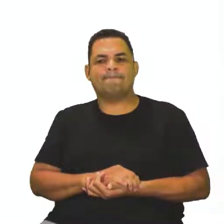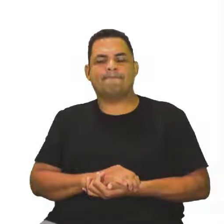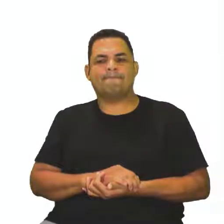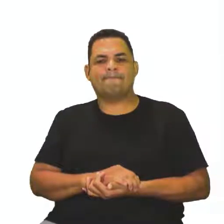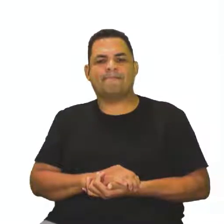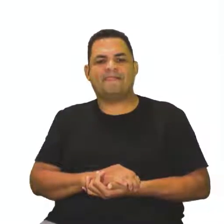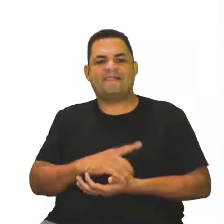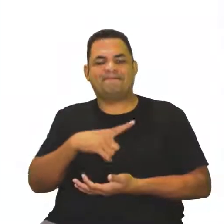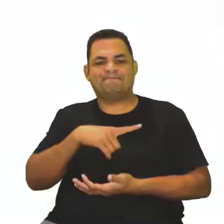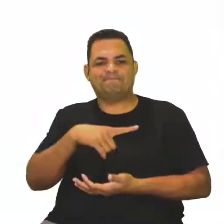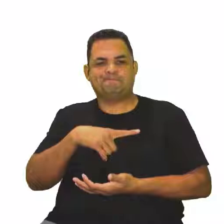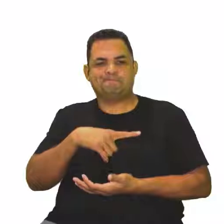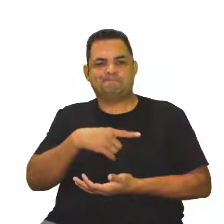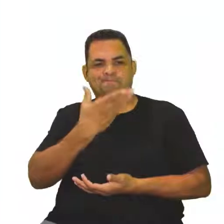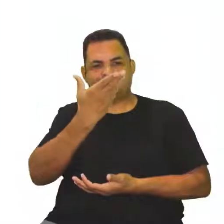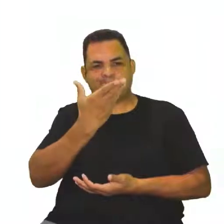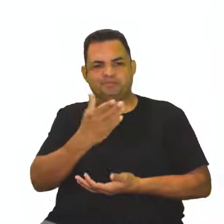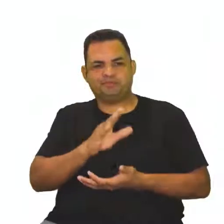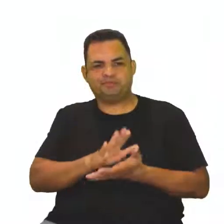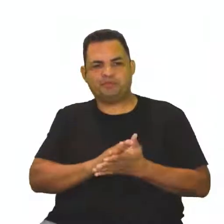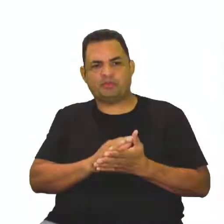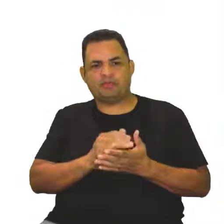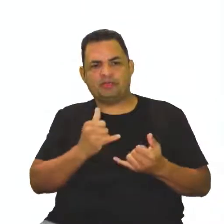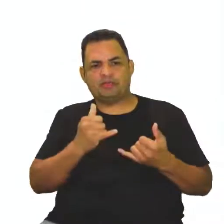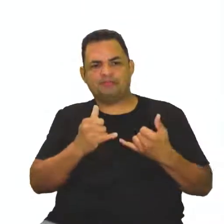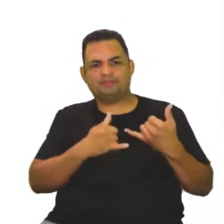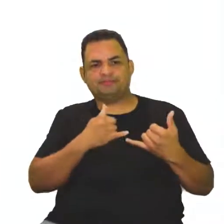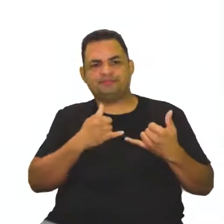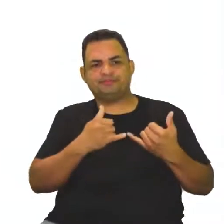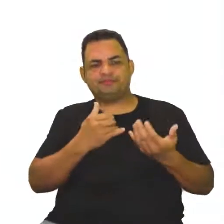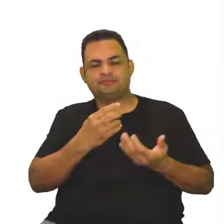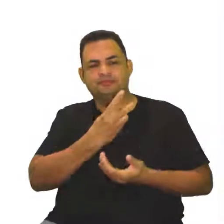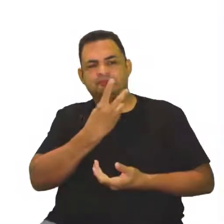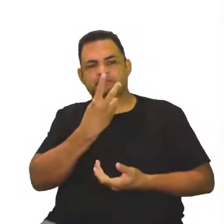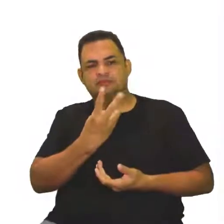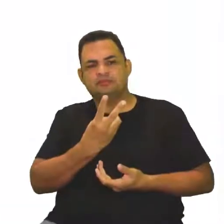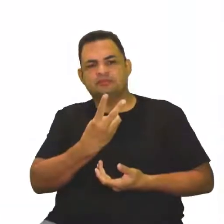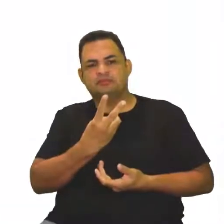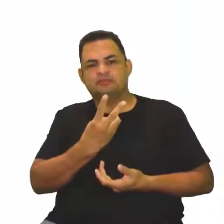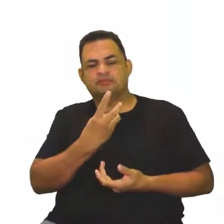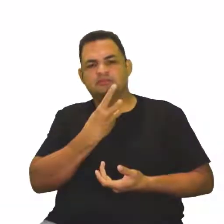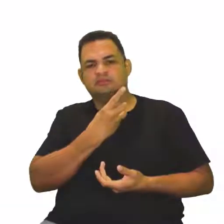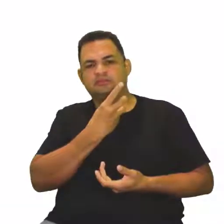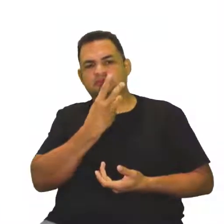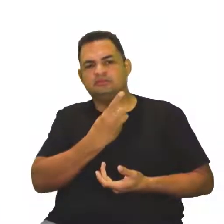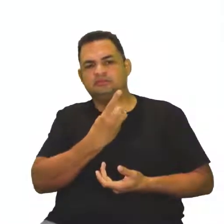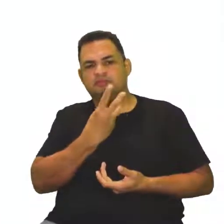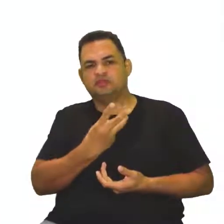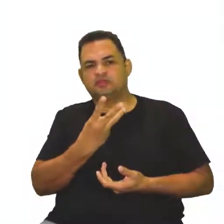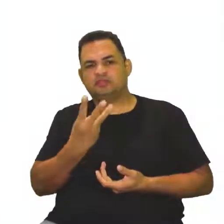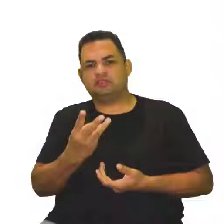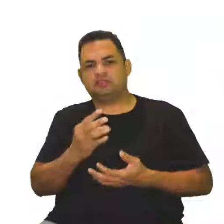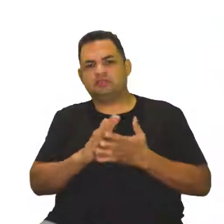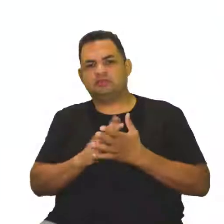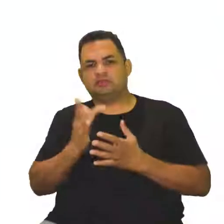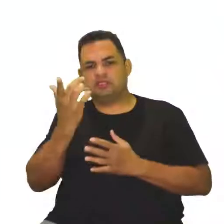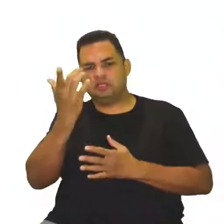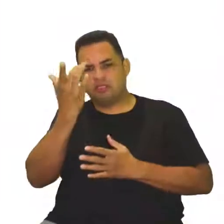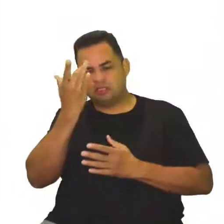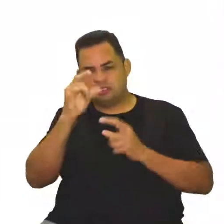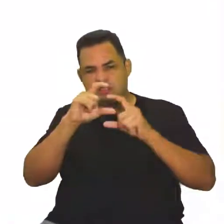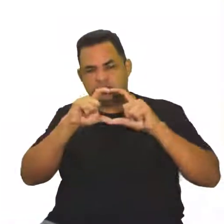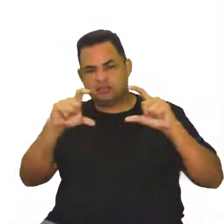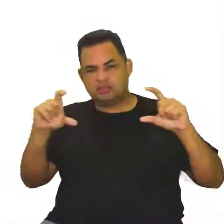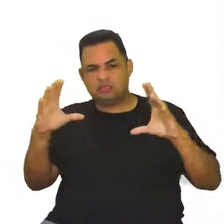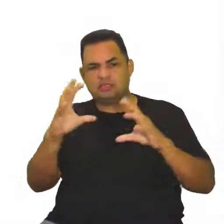Pronto, nós temos aí esse joguinho de 3 equações para calcular a potência